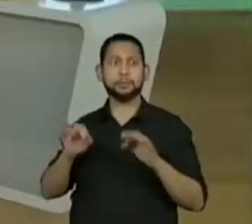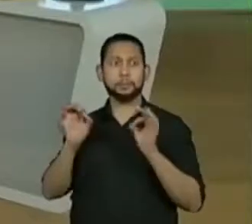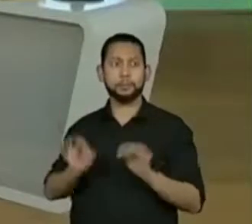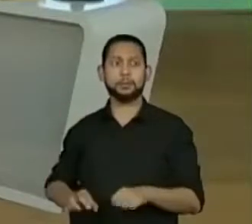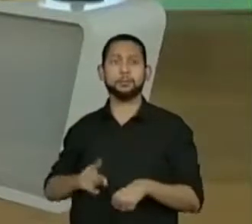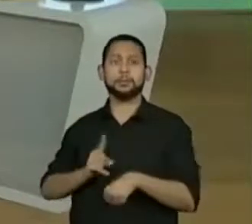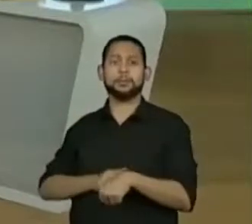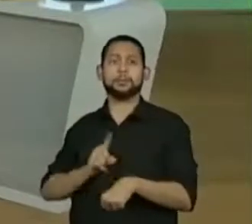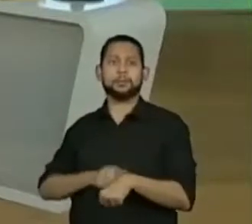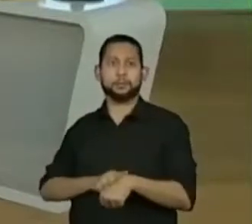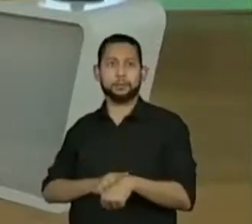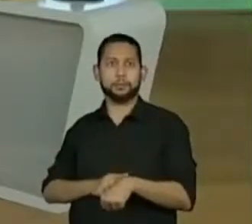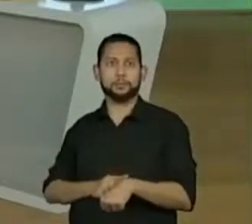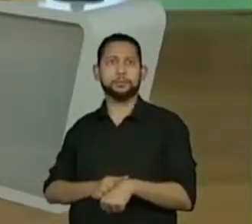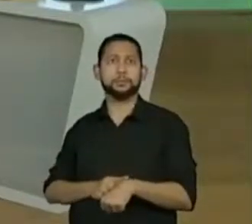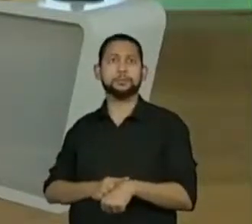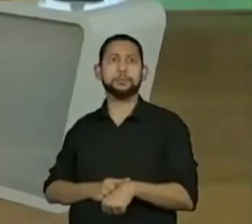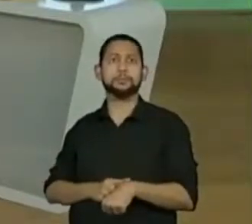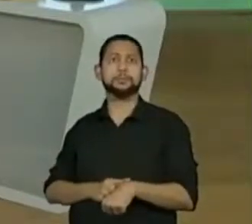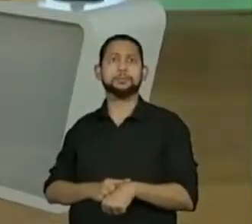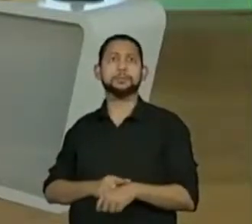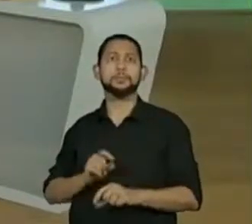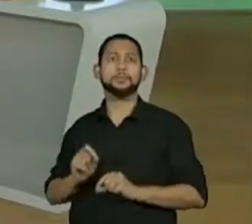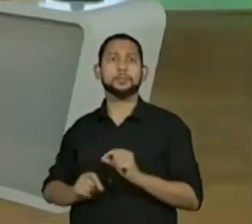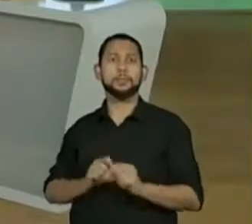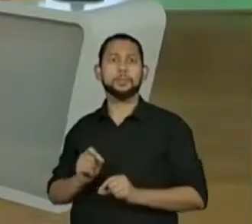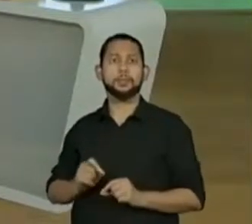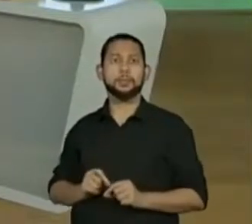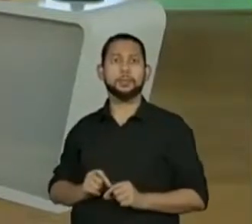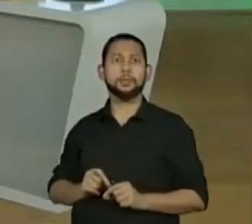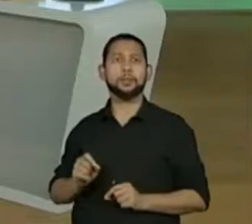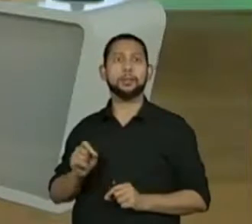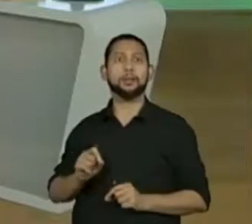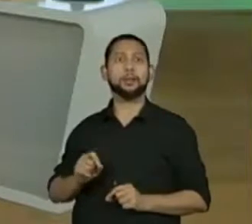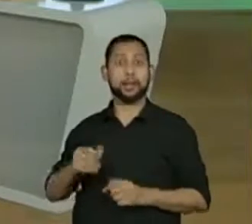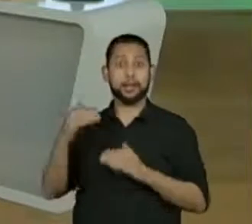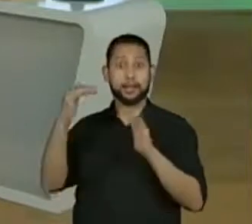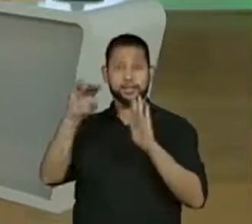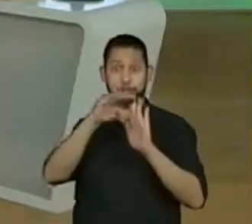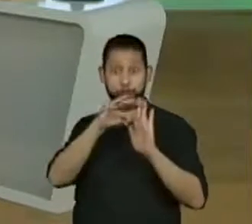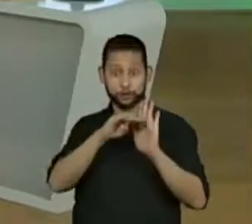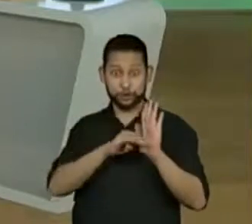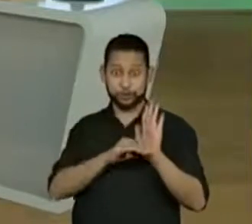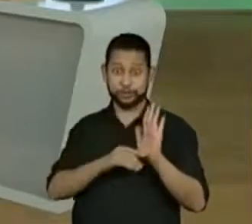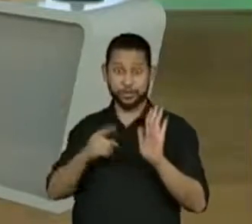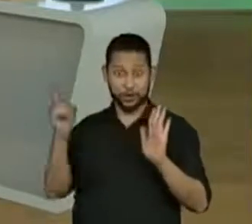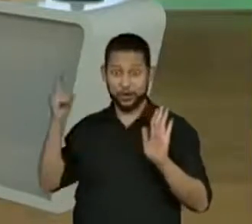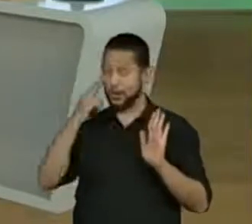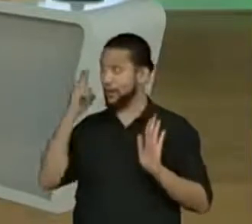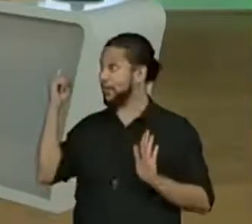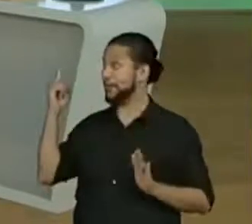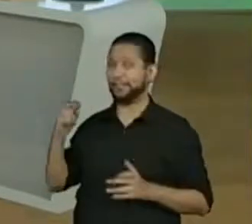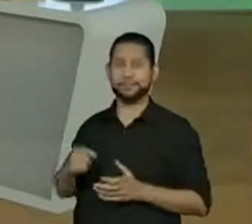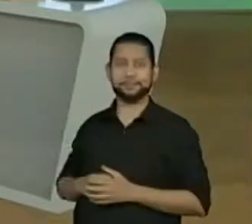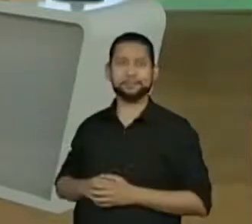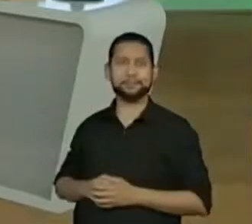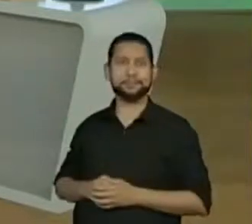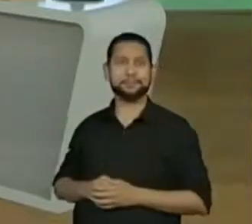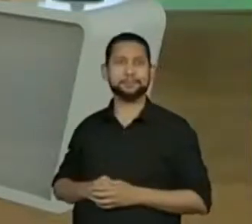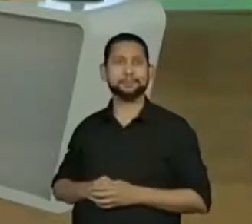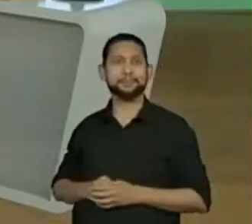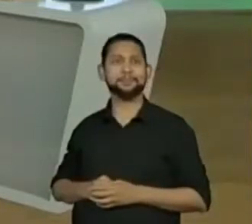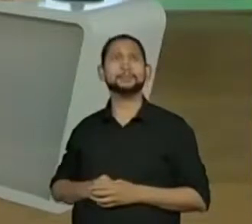mesmo e não na que eu quero ir para aquela listinha na lista que nós temos